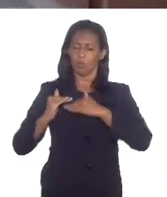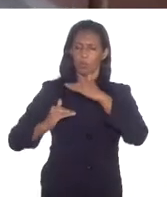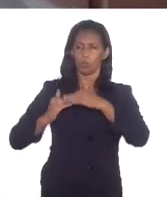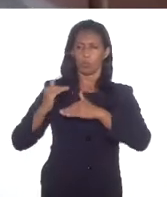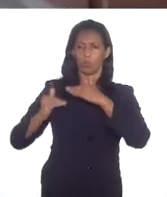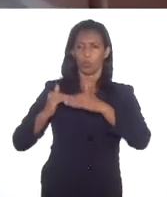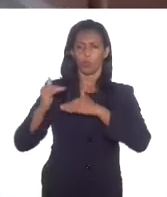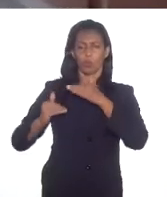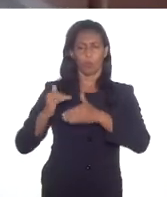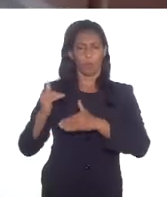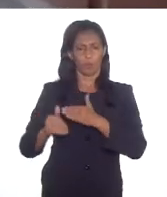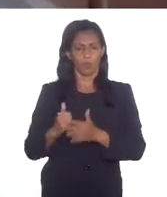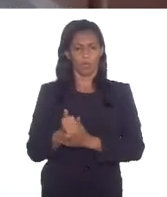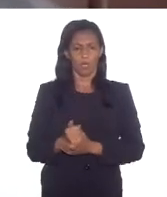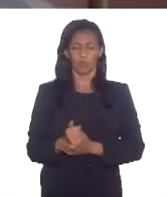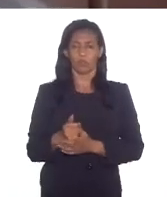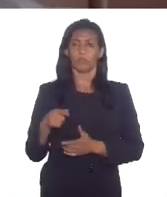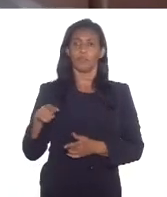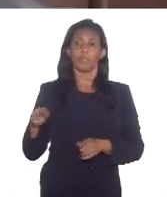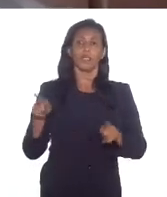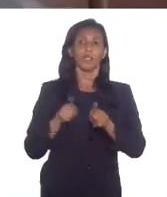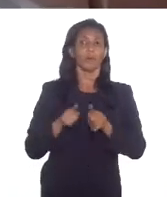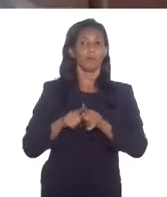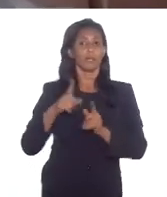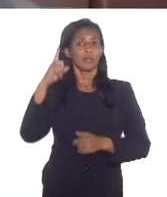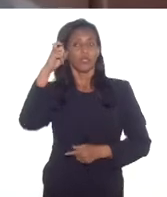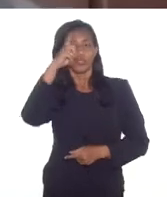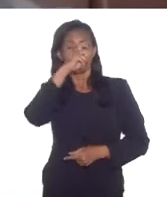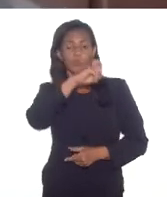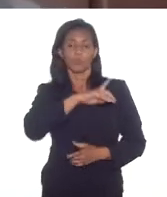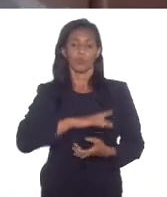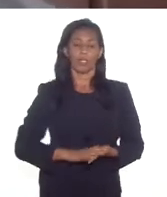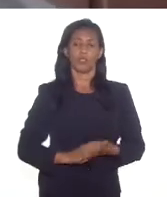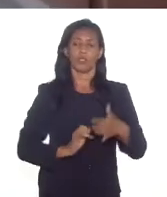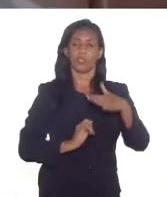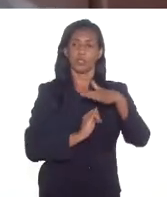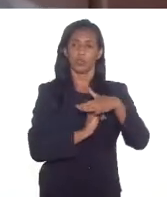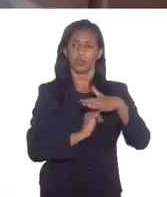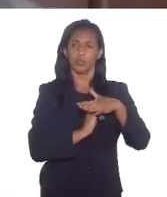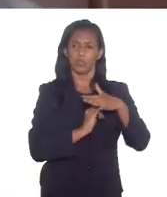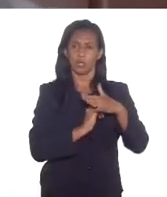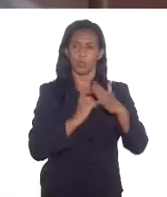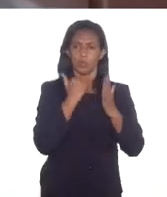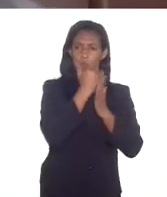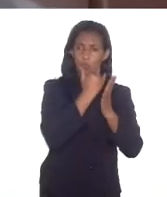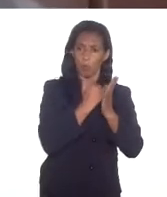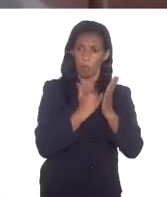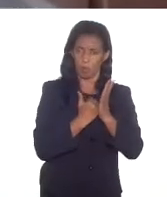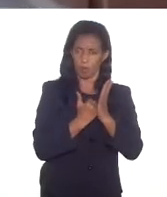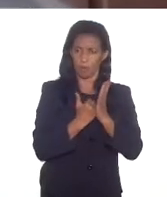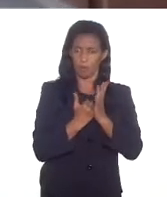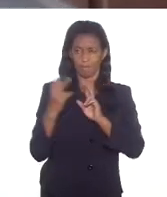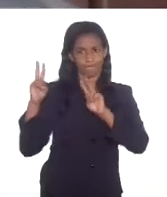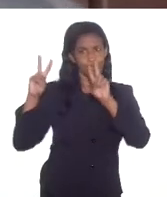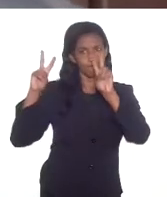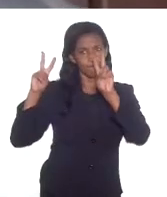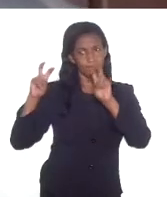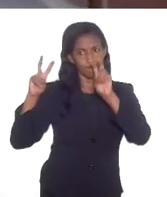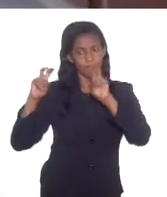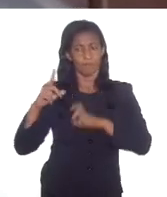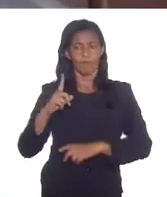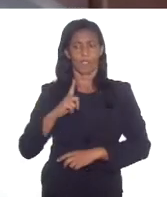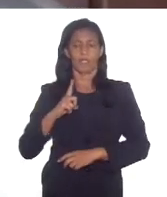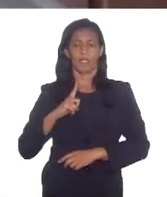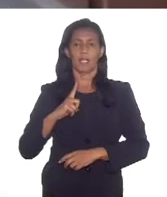de sucateamento e a dificuldade que a instituição de um programa como esse teria